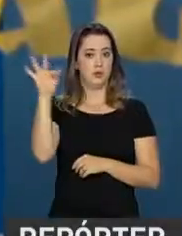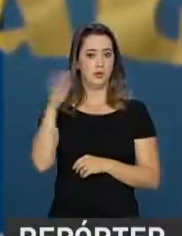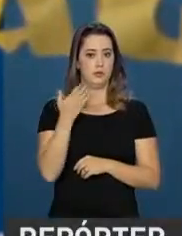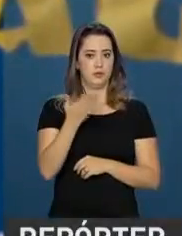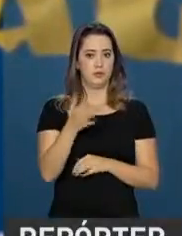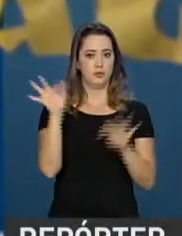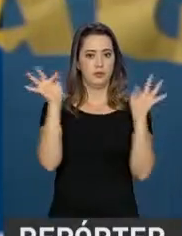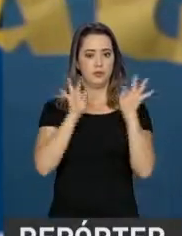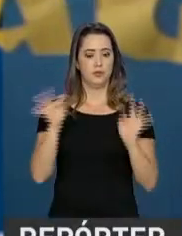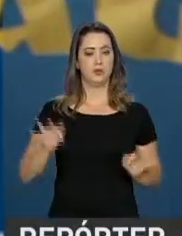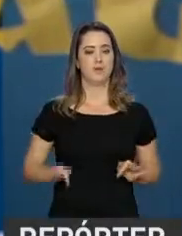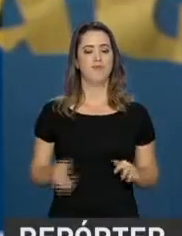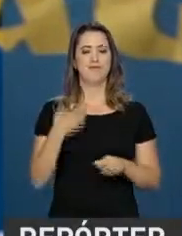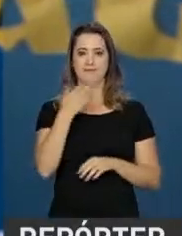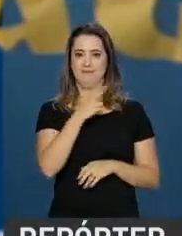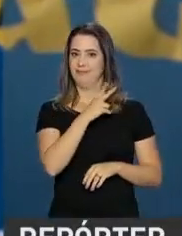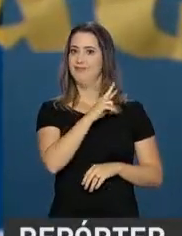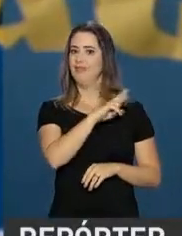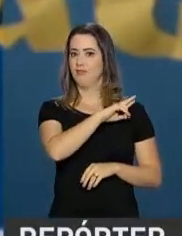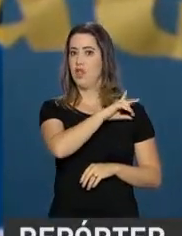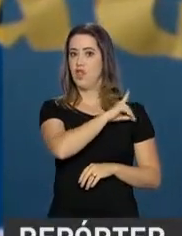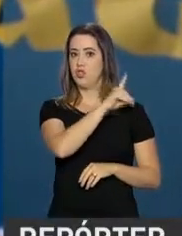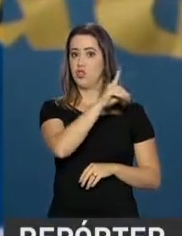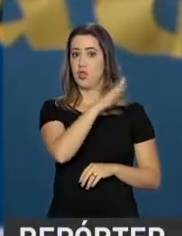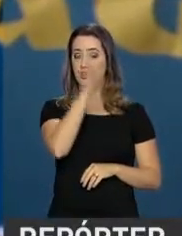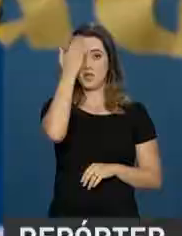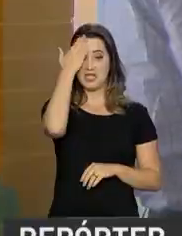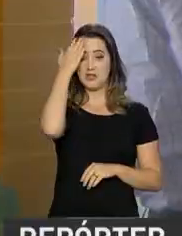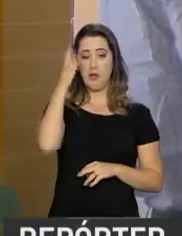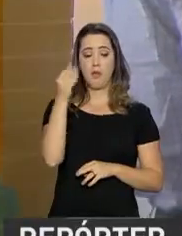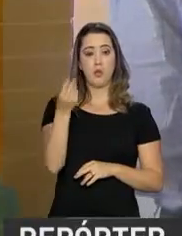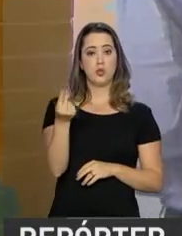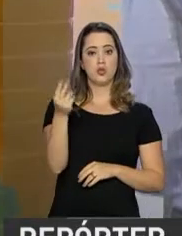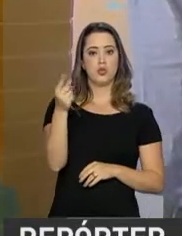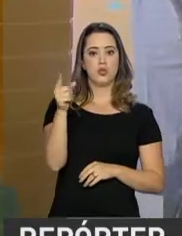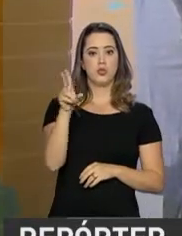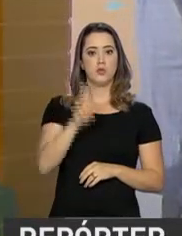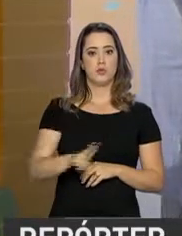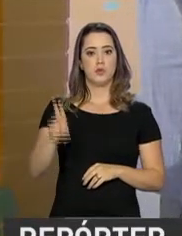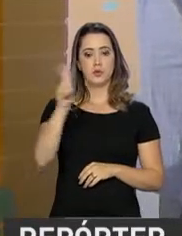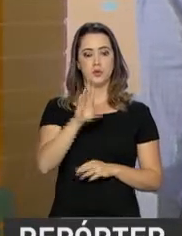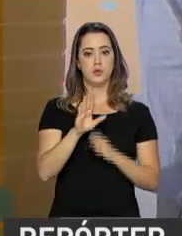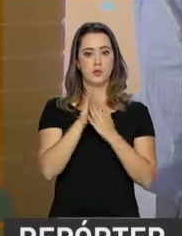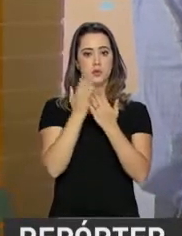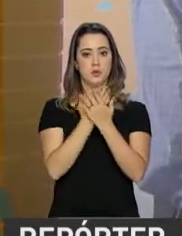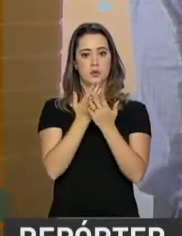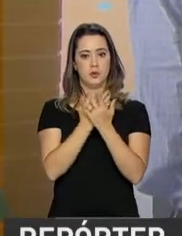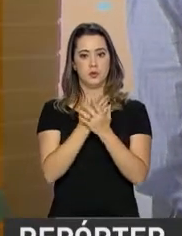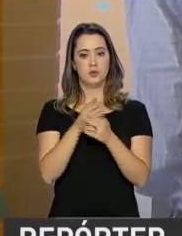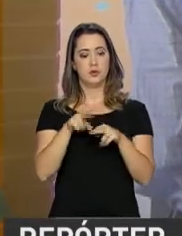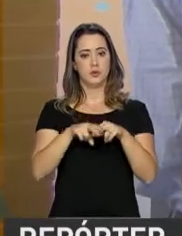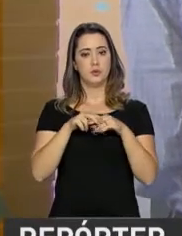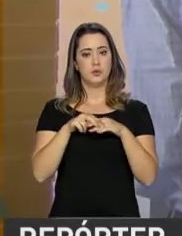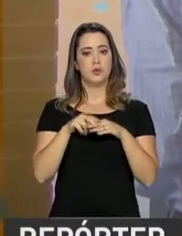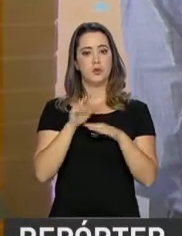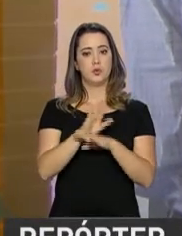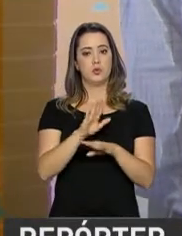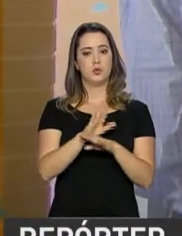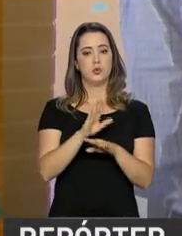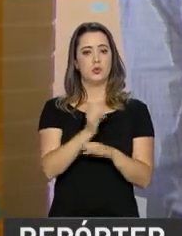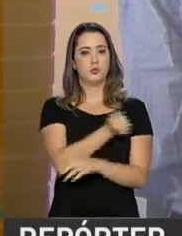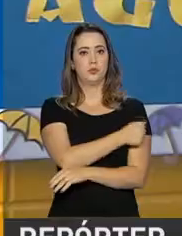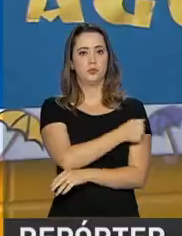feliz a diretora sabe como é importante ter recursos para usar na escola em benefício dos alunos e